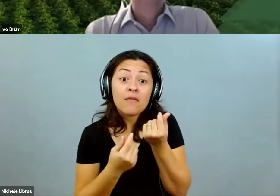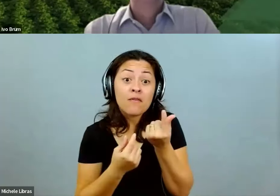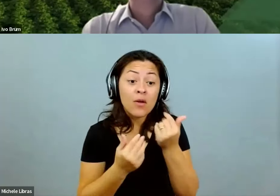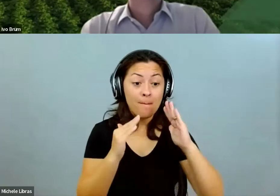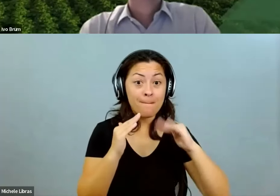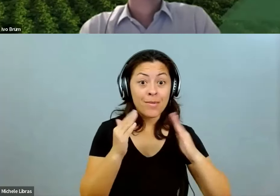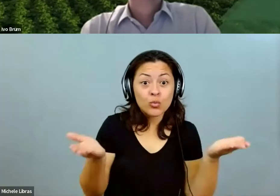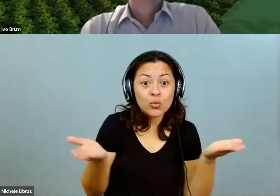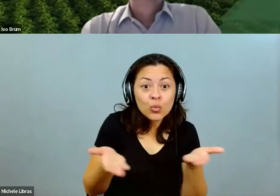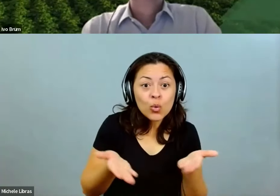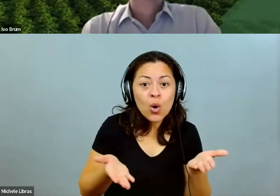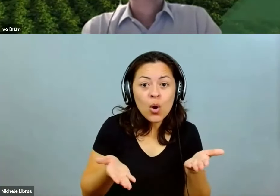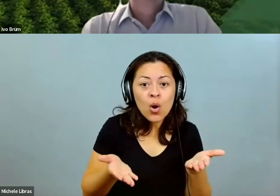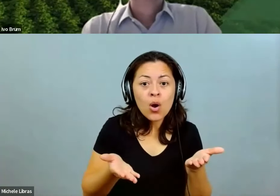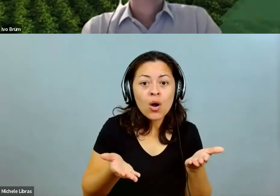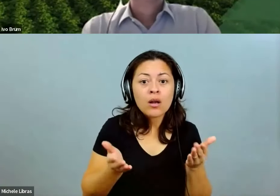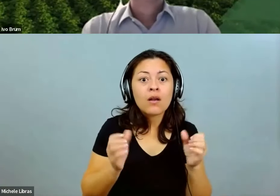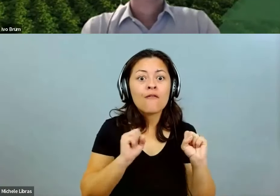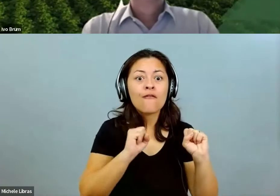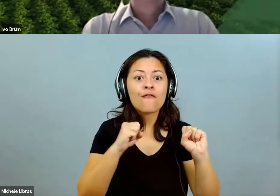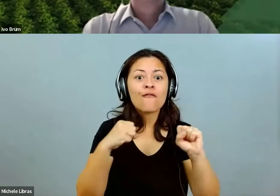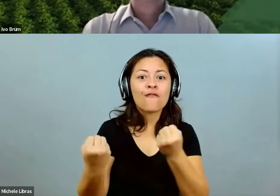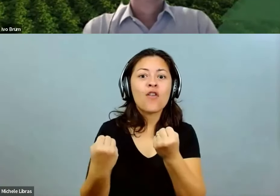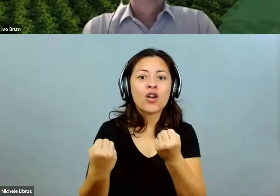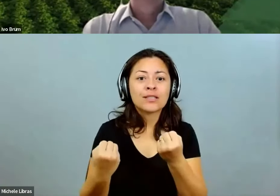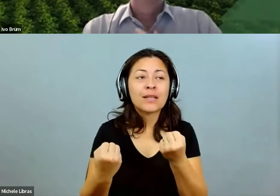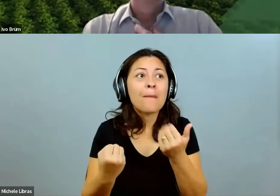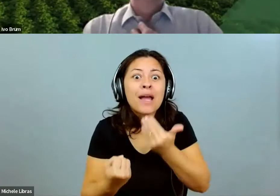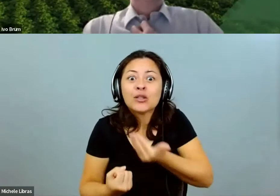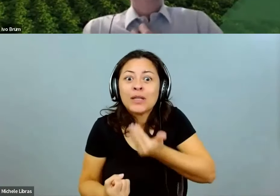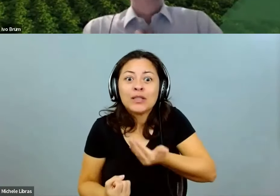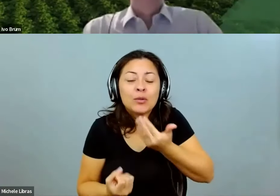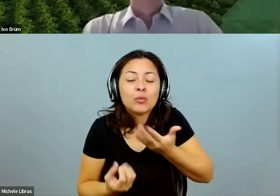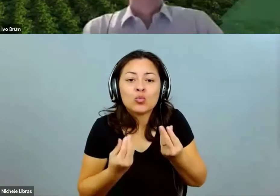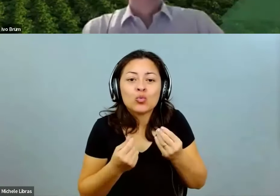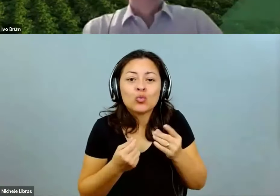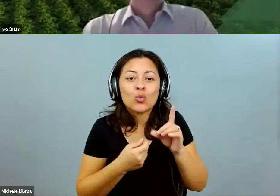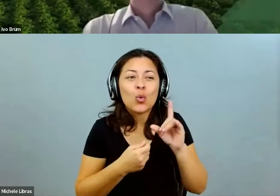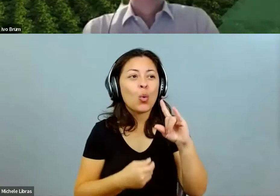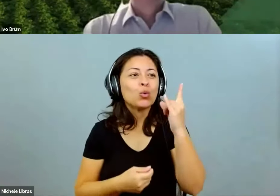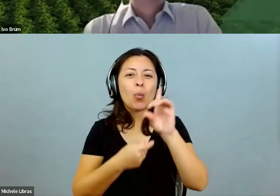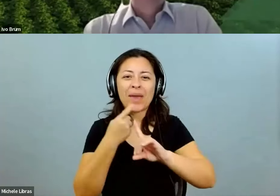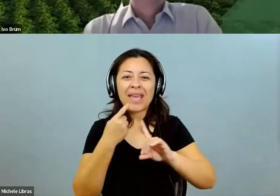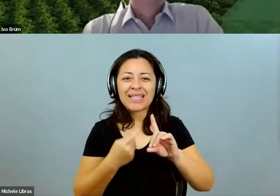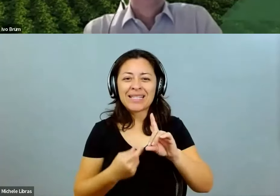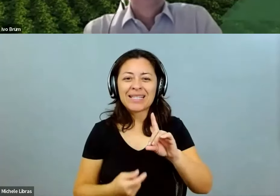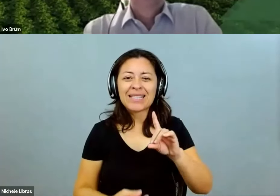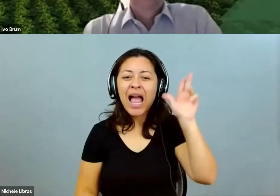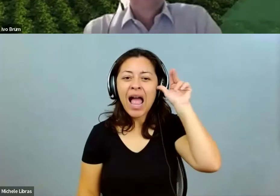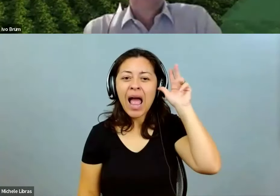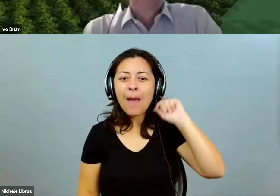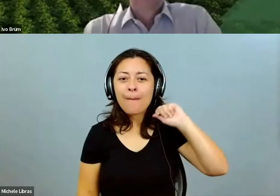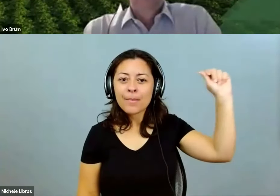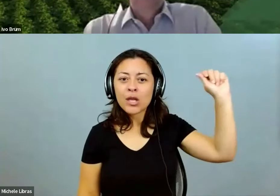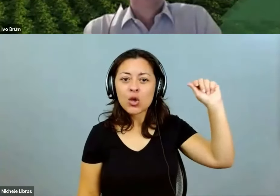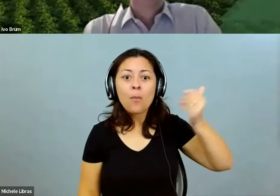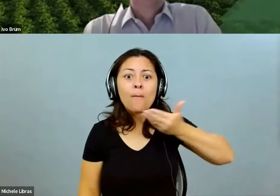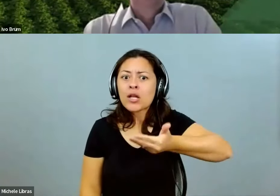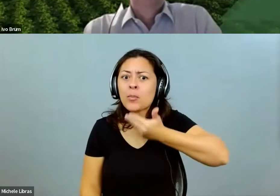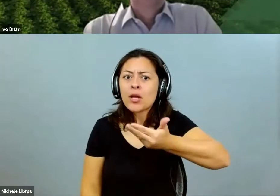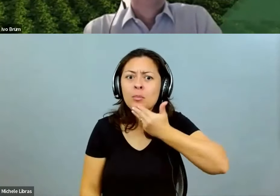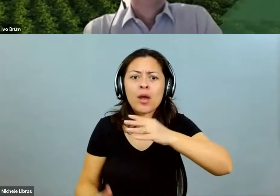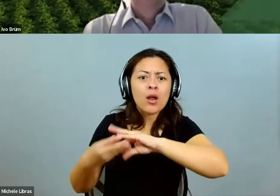ele ele ele fortaleceu a demanda quando o preço caiu agora no último último mês agora ah a demanda voltou eh do